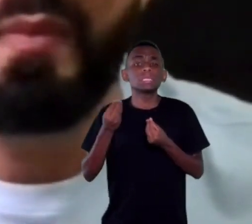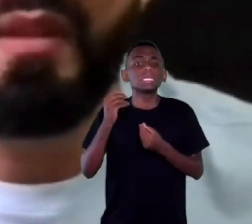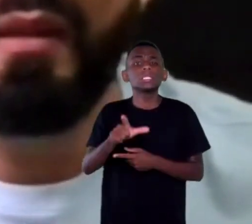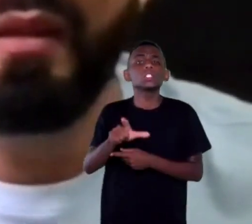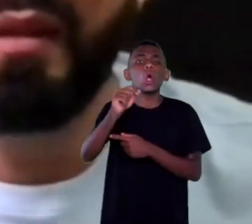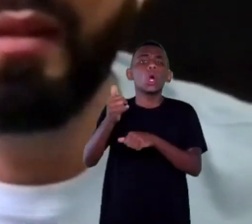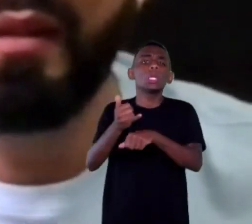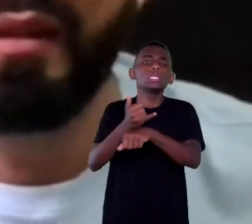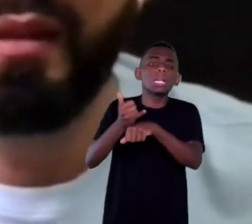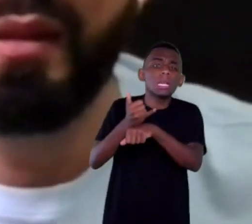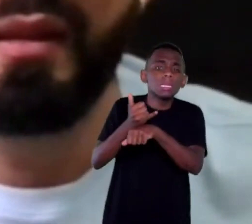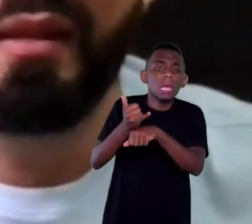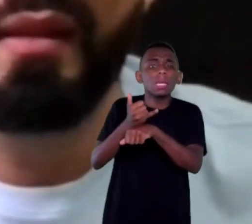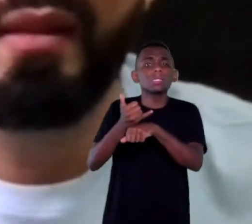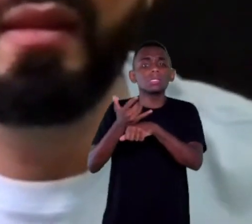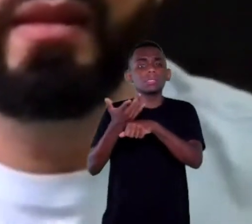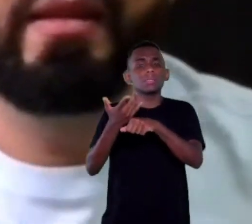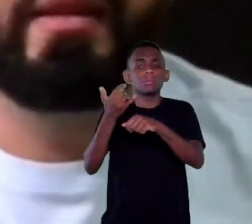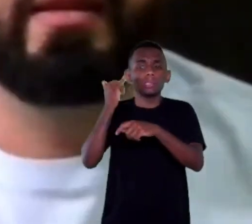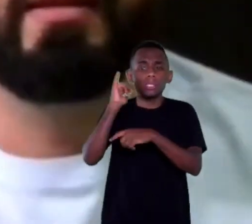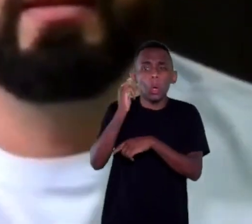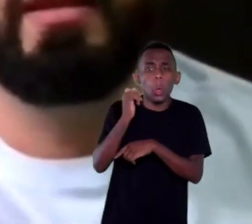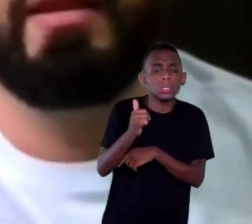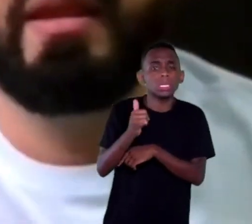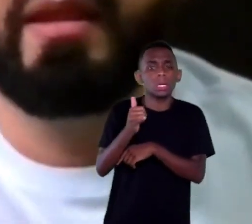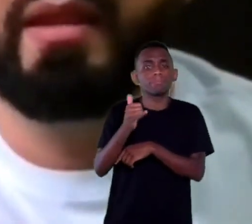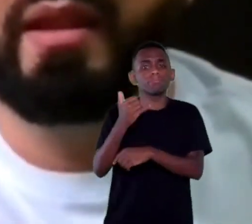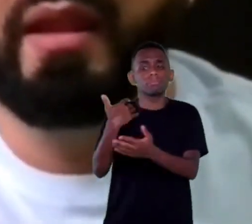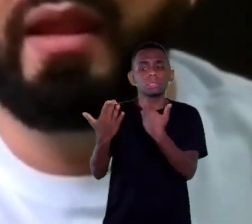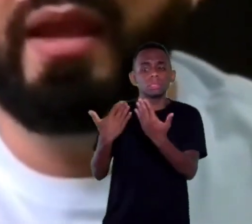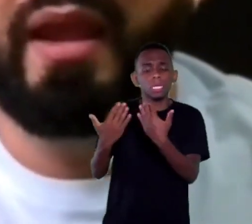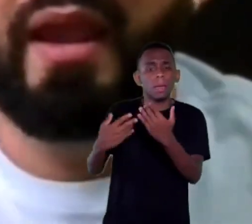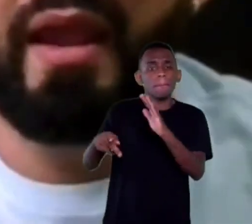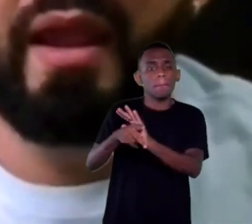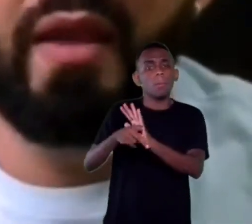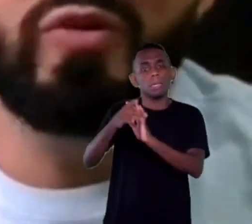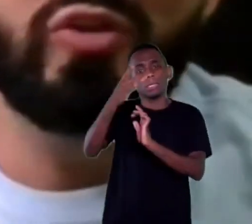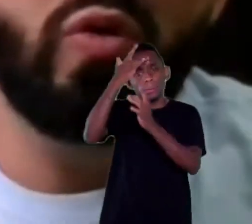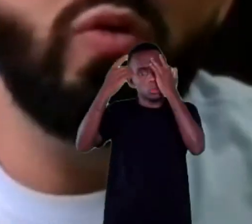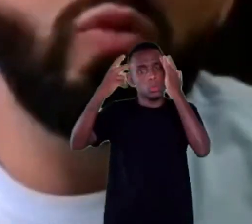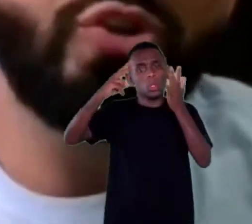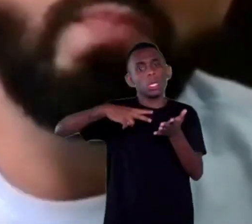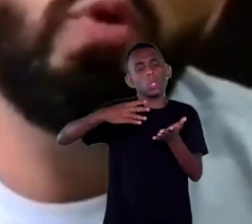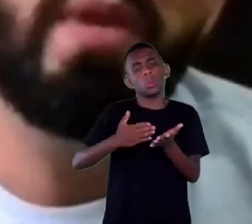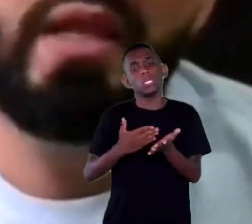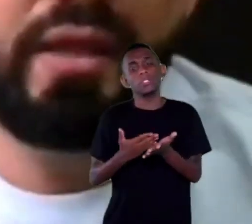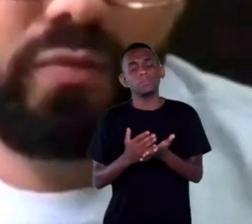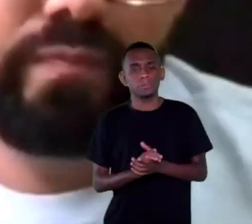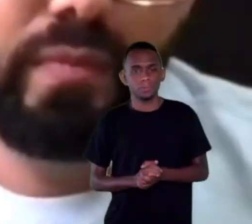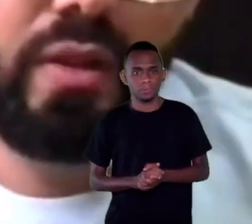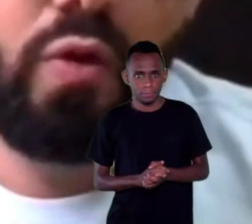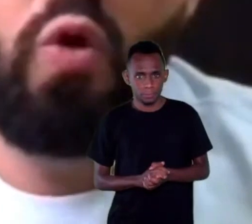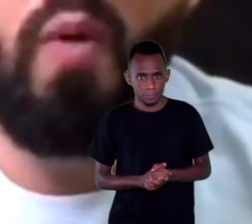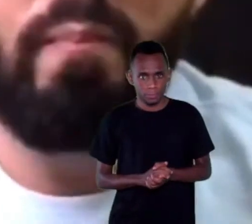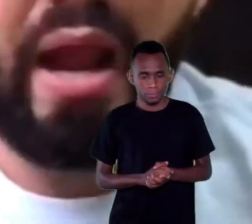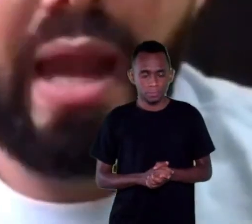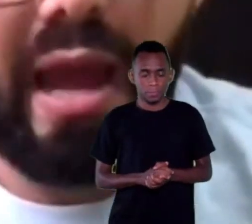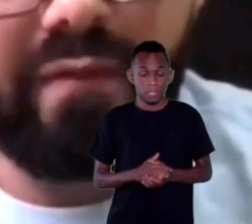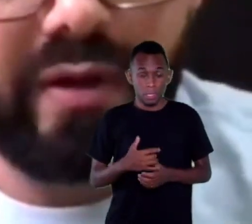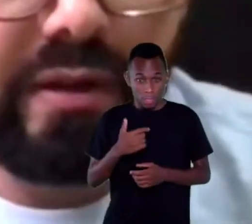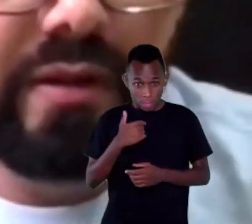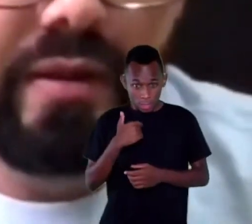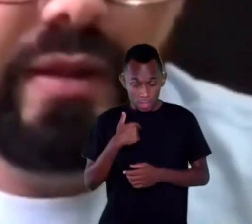sua de narrativa, de conversa com o leitor? Eu sou o típico mineiro. Eu